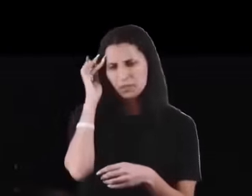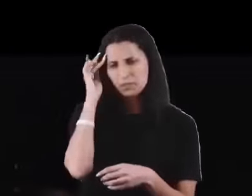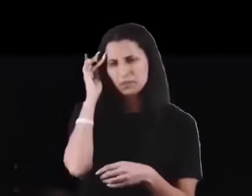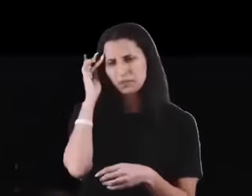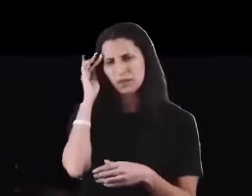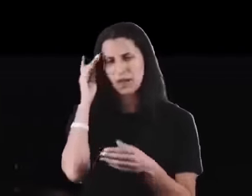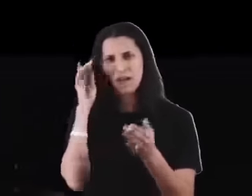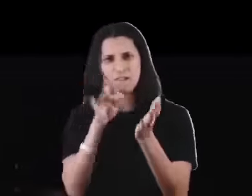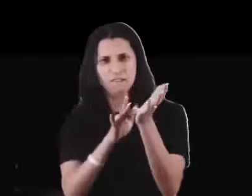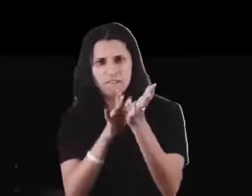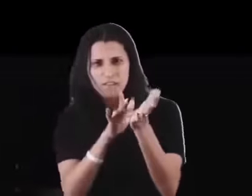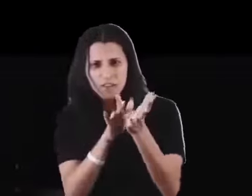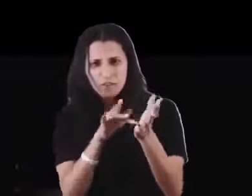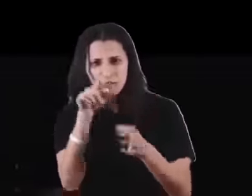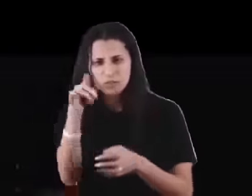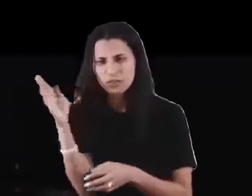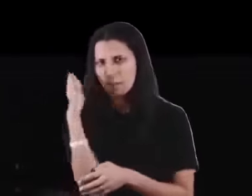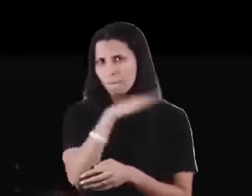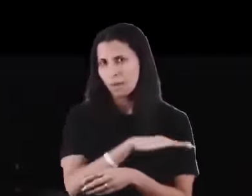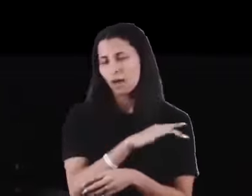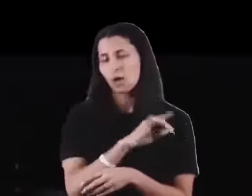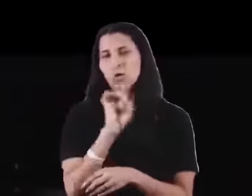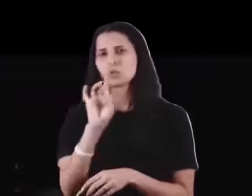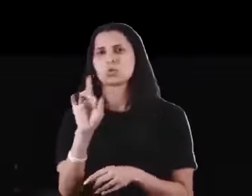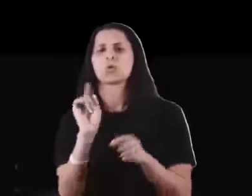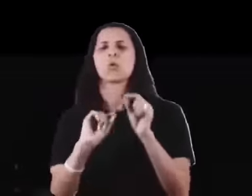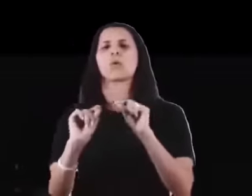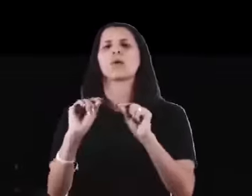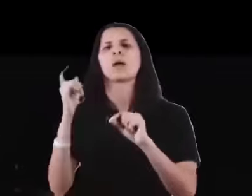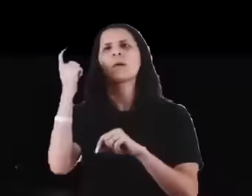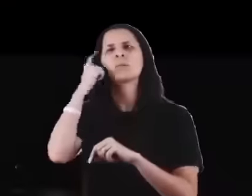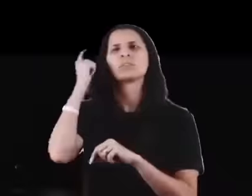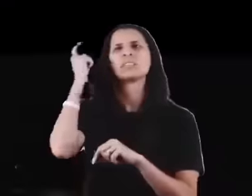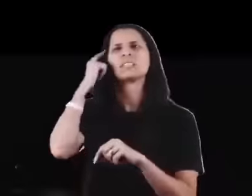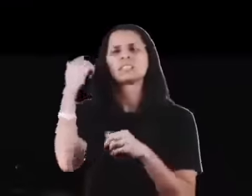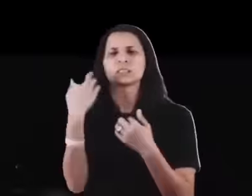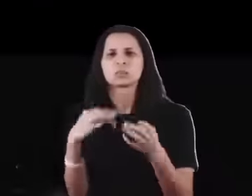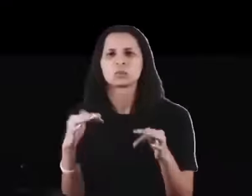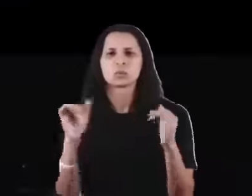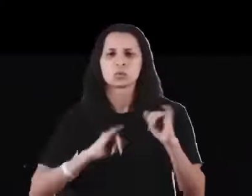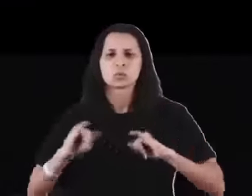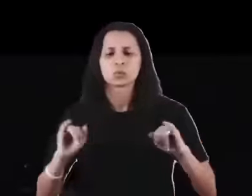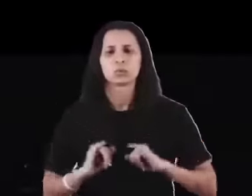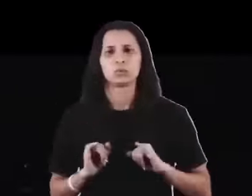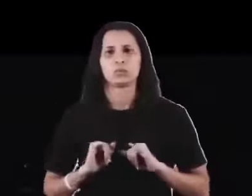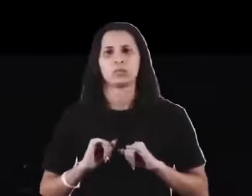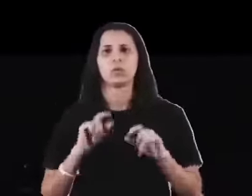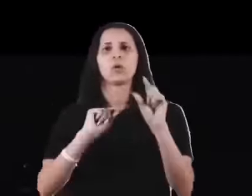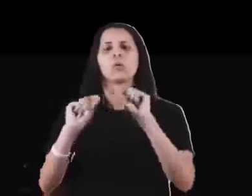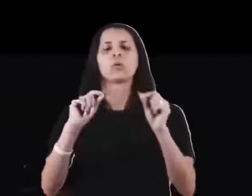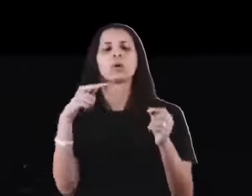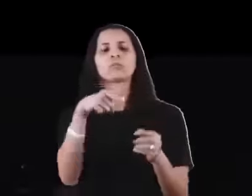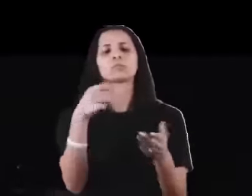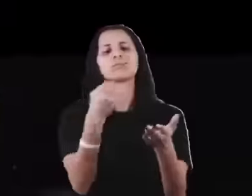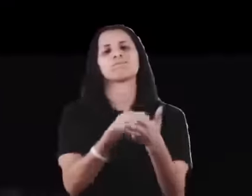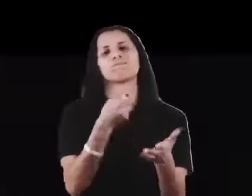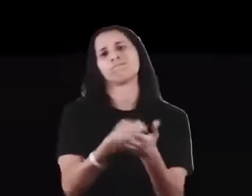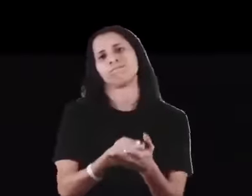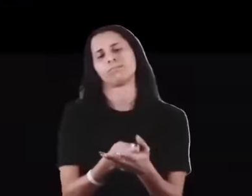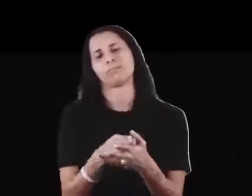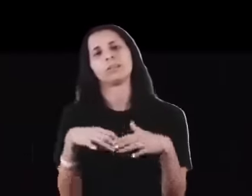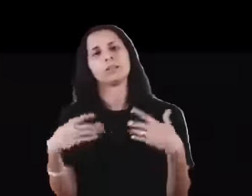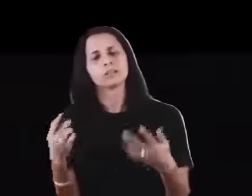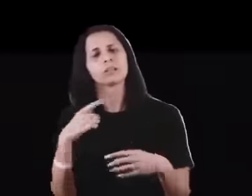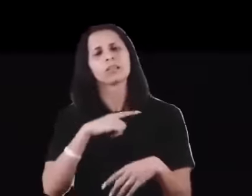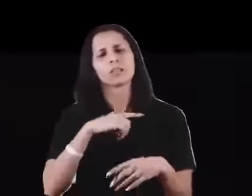é ruim só para não doer tanto na consciência dela que ela fez com você ela não é não tem gente que finge